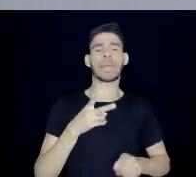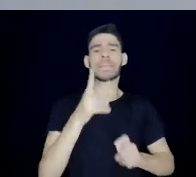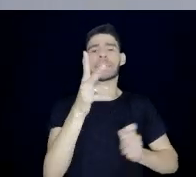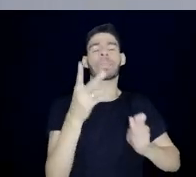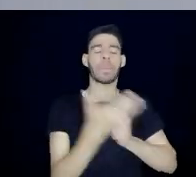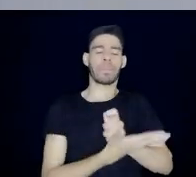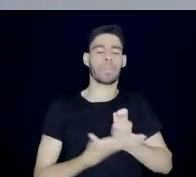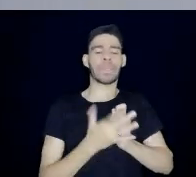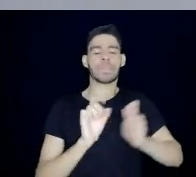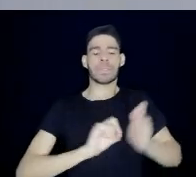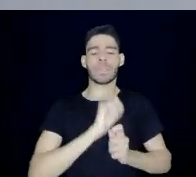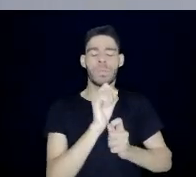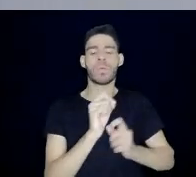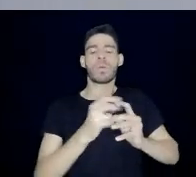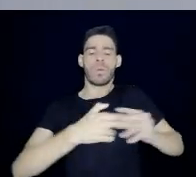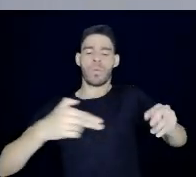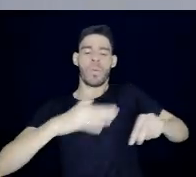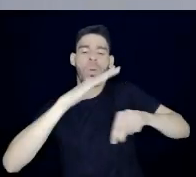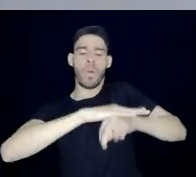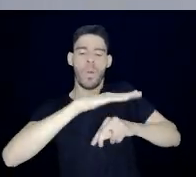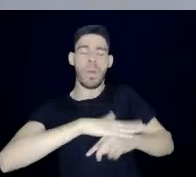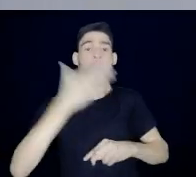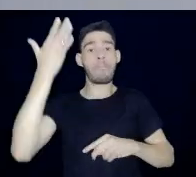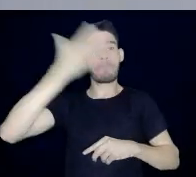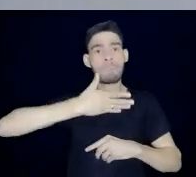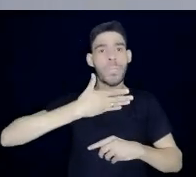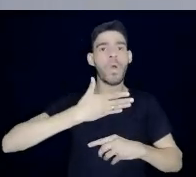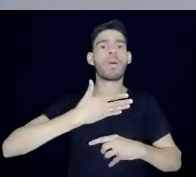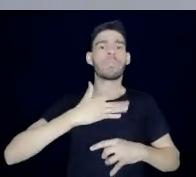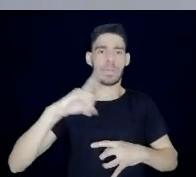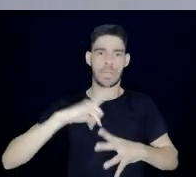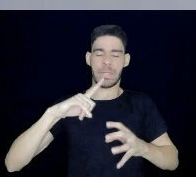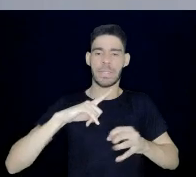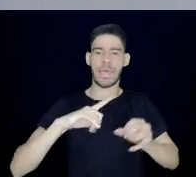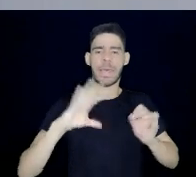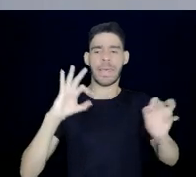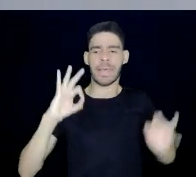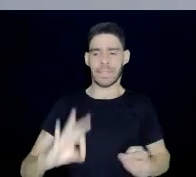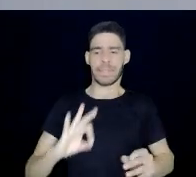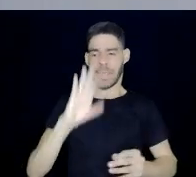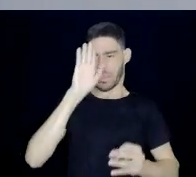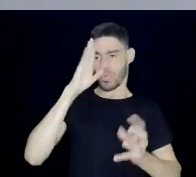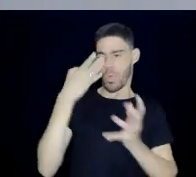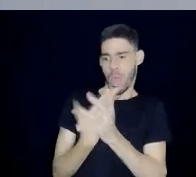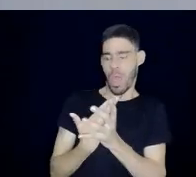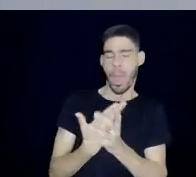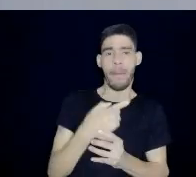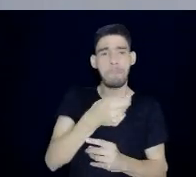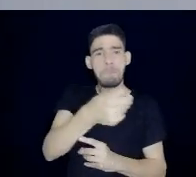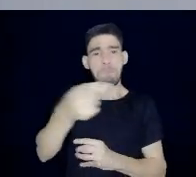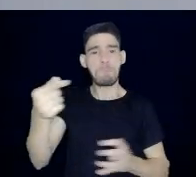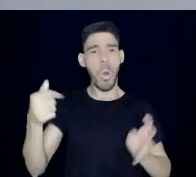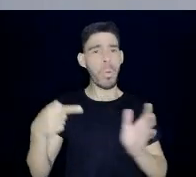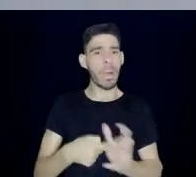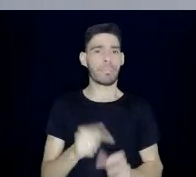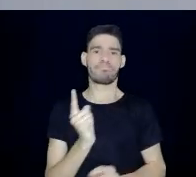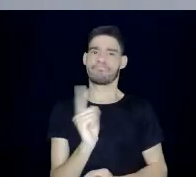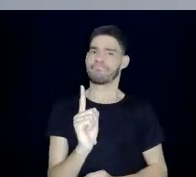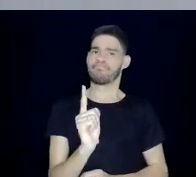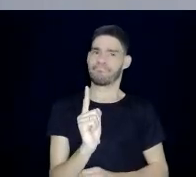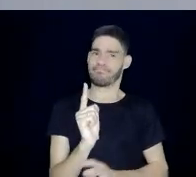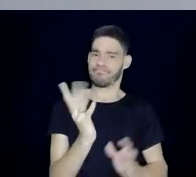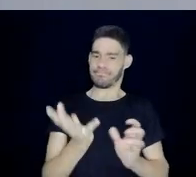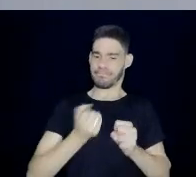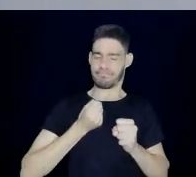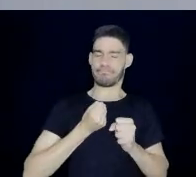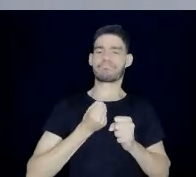sempre fundamentadas em elementos de prova e evidências bastante convincentes. Mas não foram poucas as denúncias que